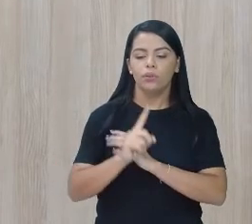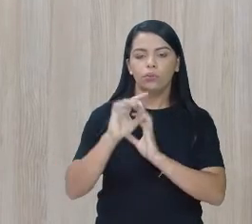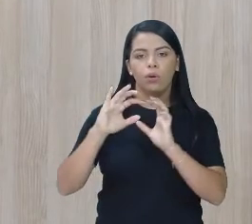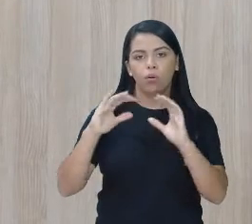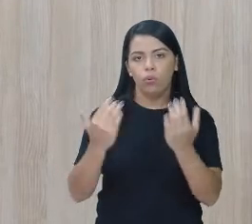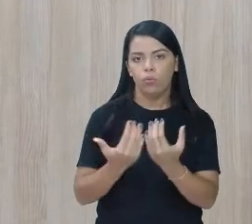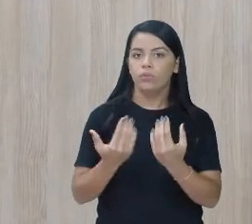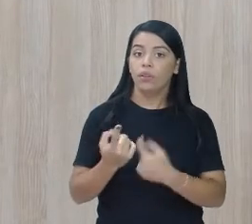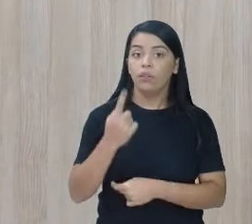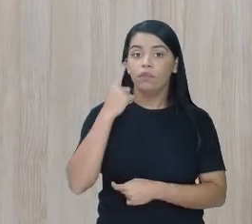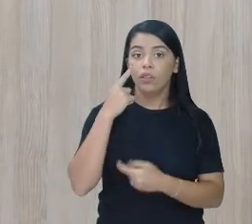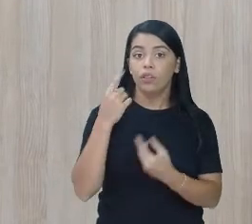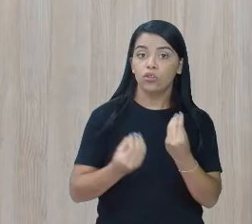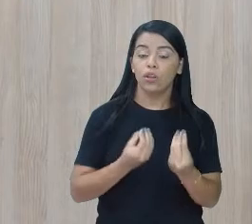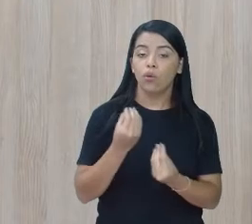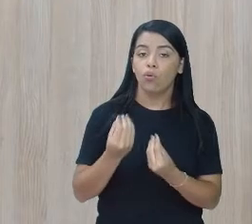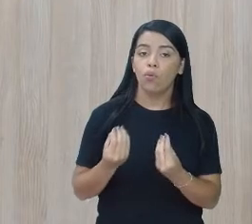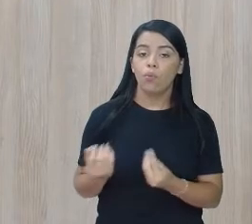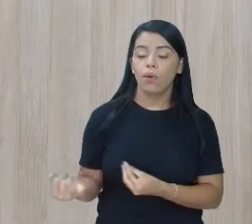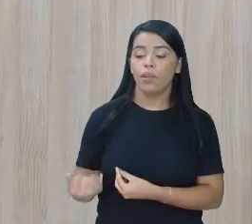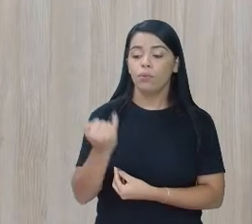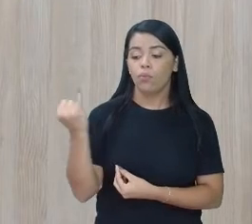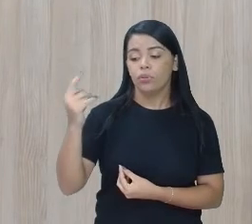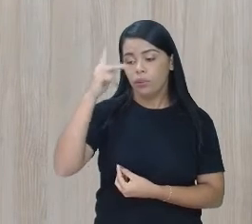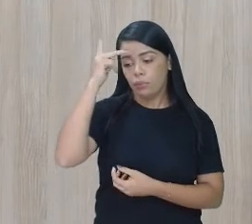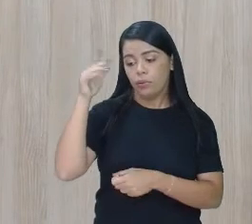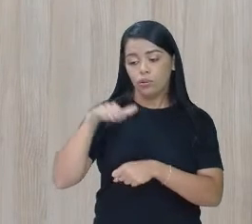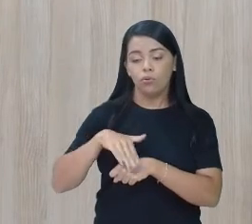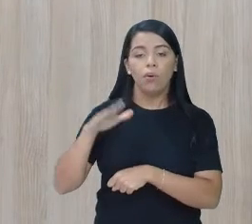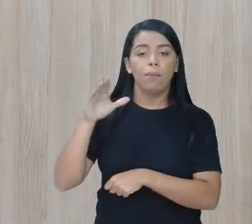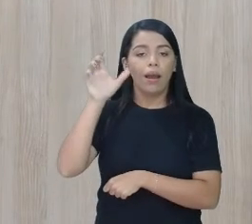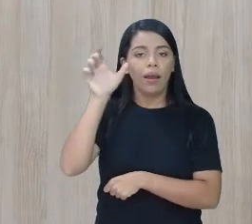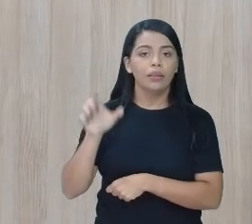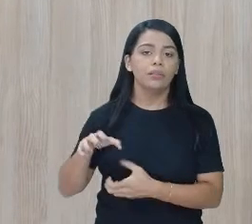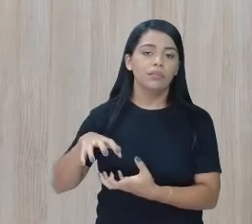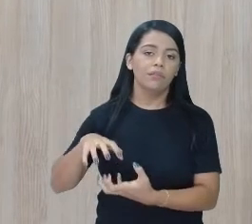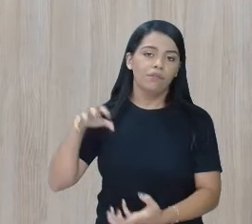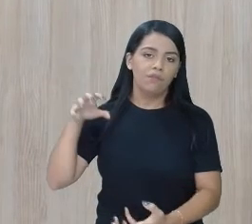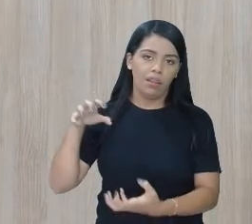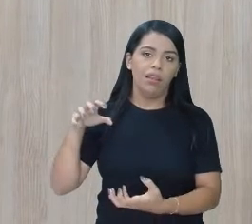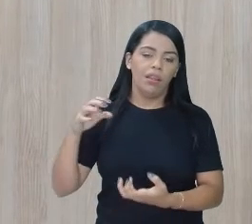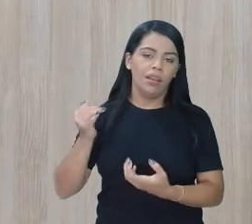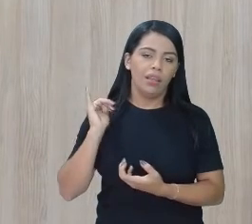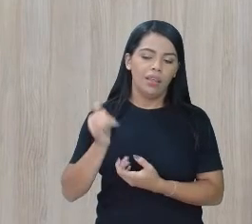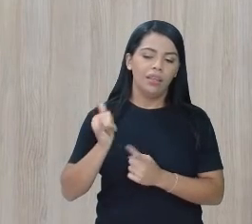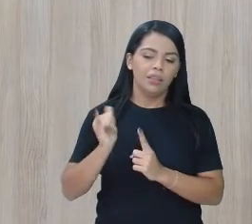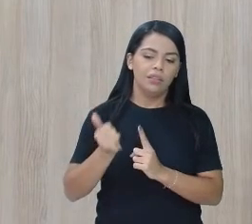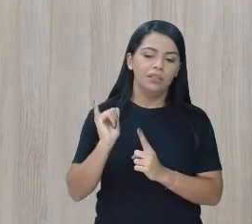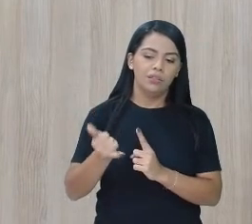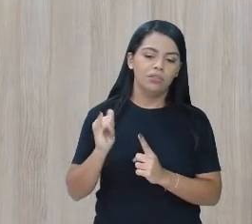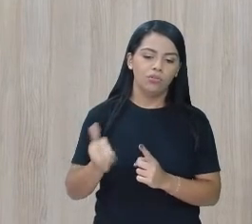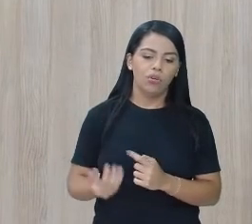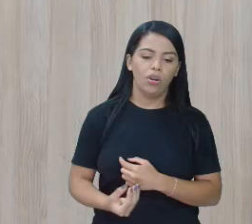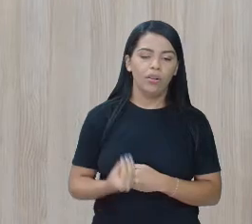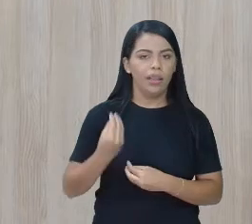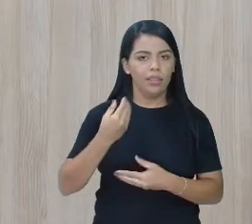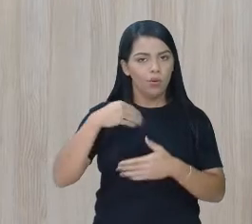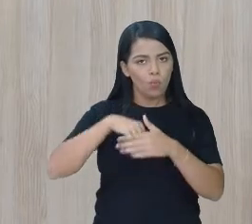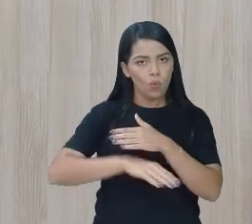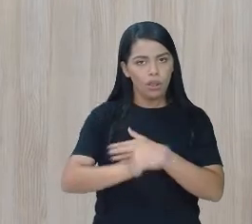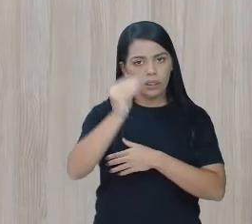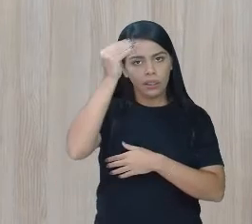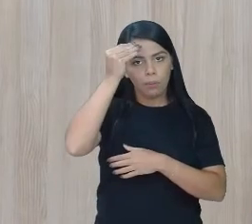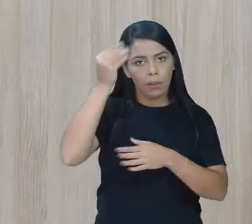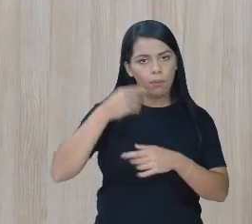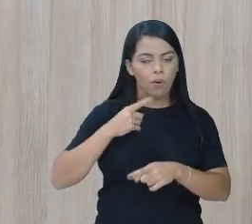vejam só a importância dos mais velhos e dos contadores de histórias, das pessoas que aqui guardam na memória e